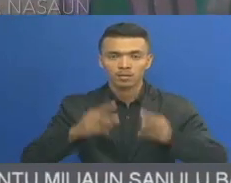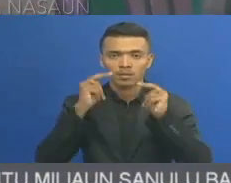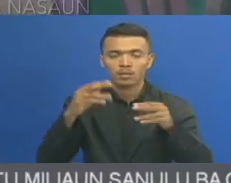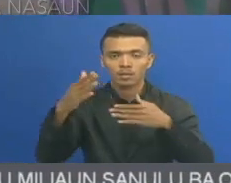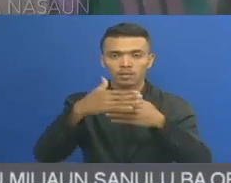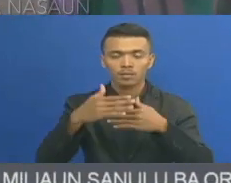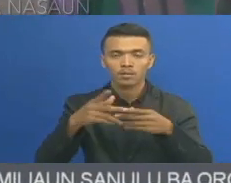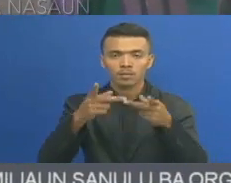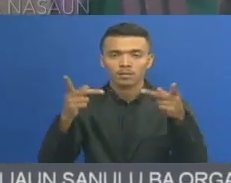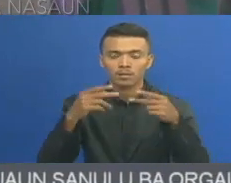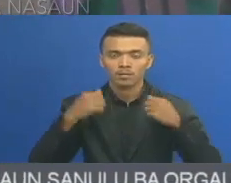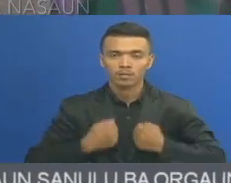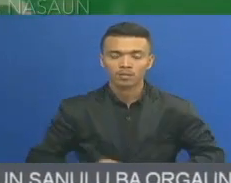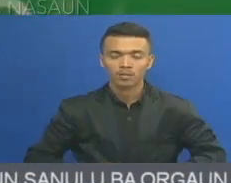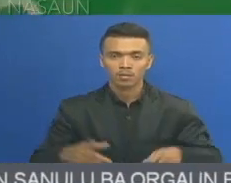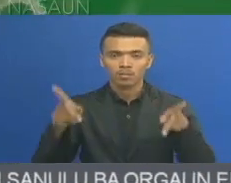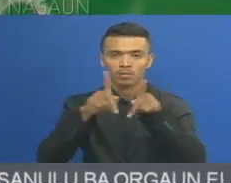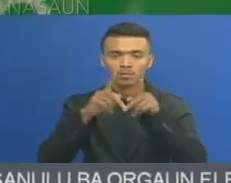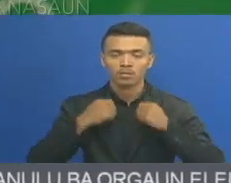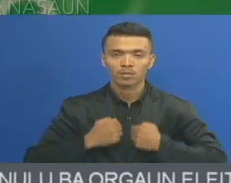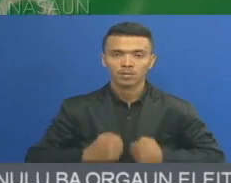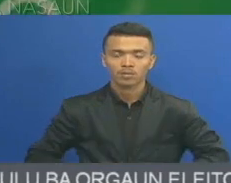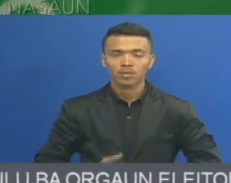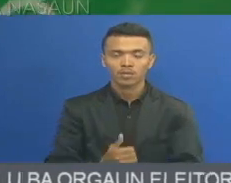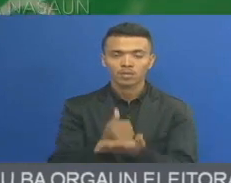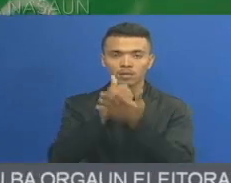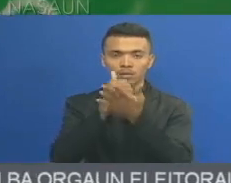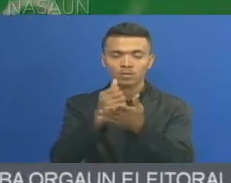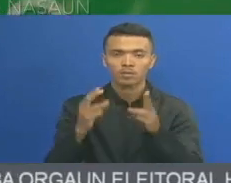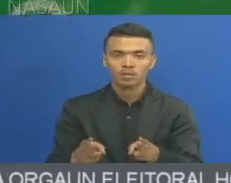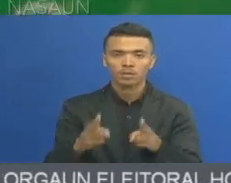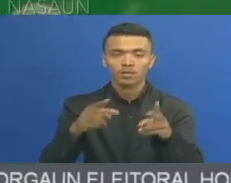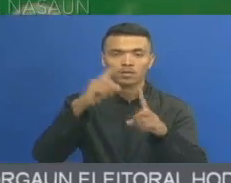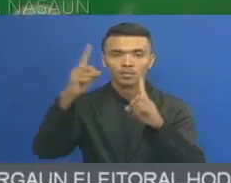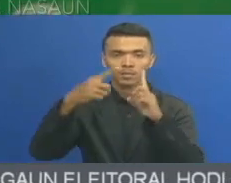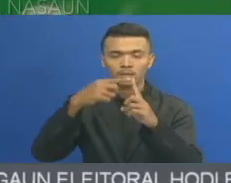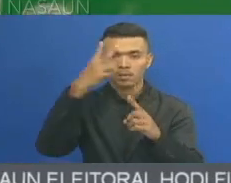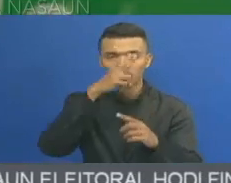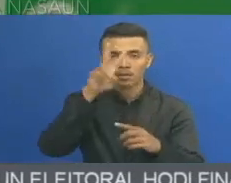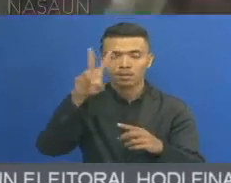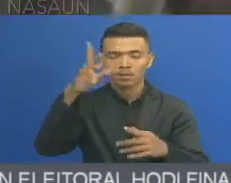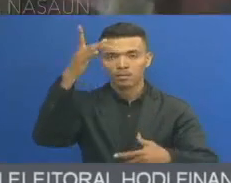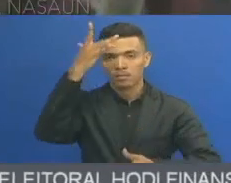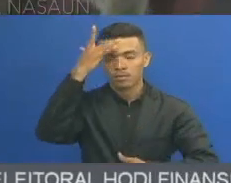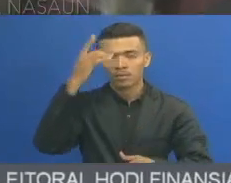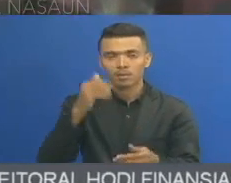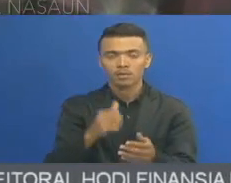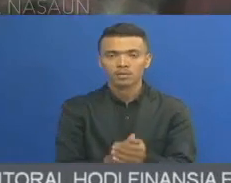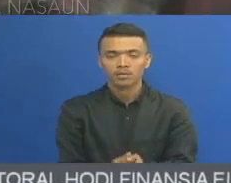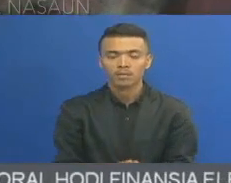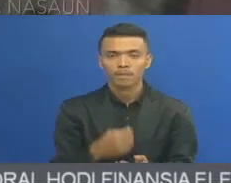centro saúde no mos posto saúde ou consulta no halo tratamento la lais ou hira identifica amora jbalum. Agnes